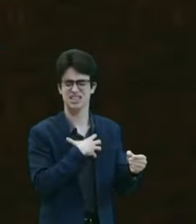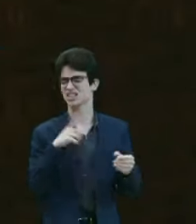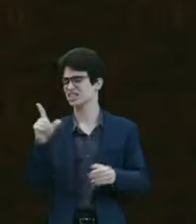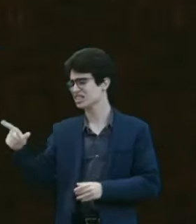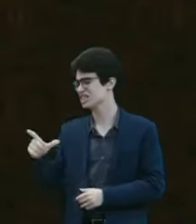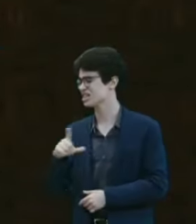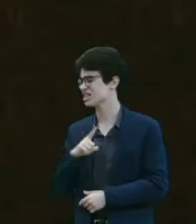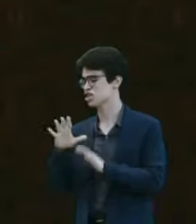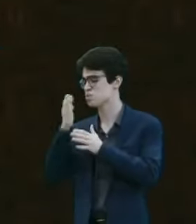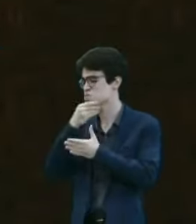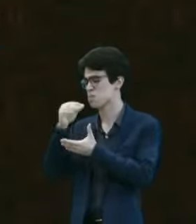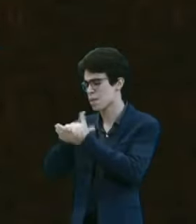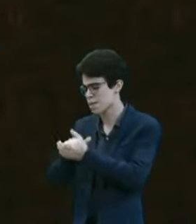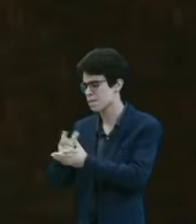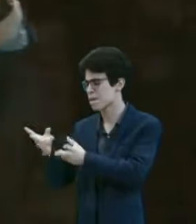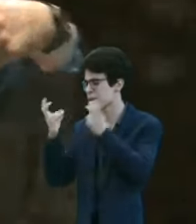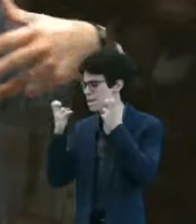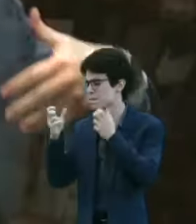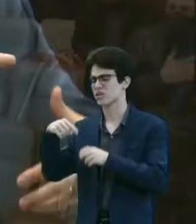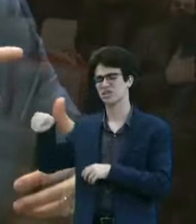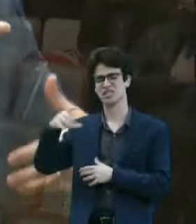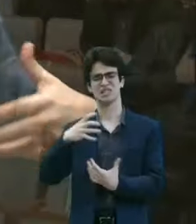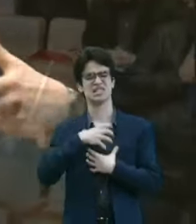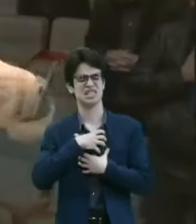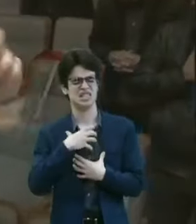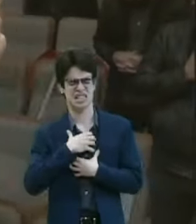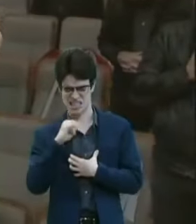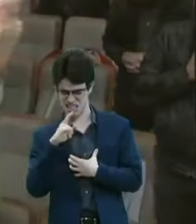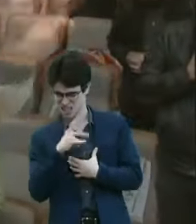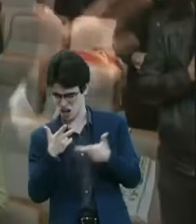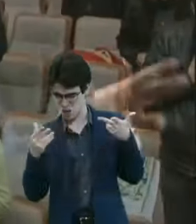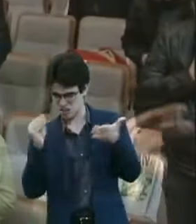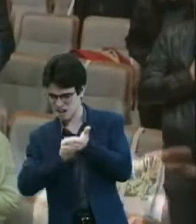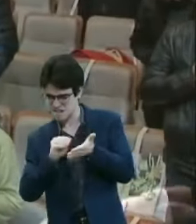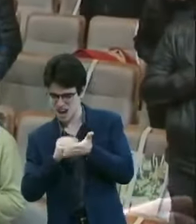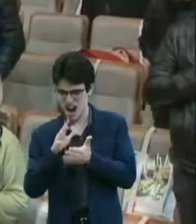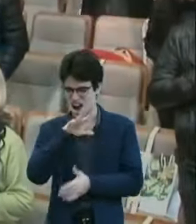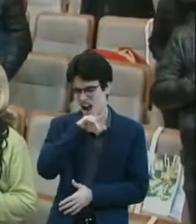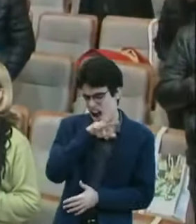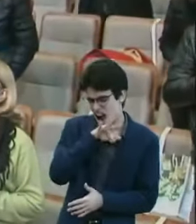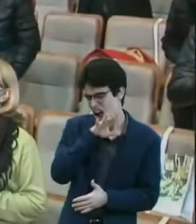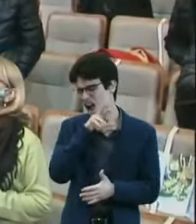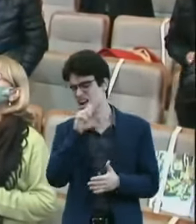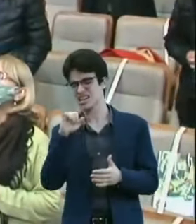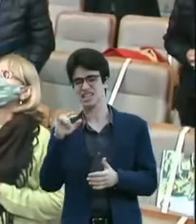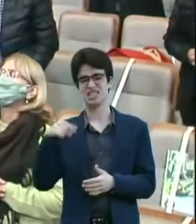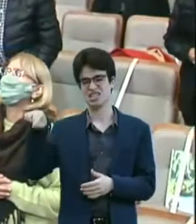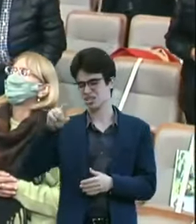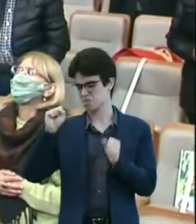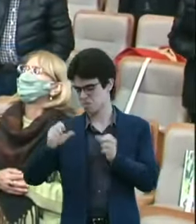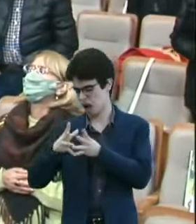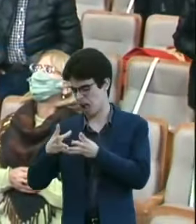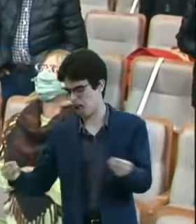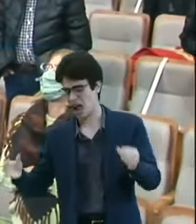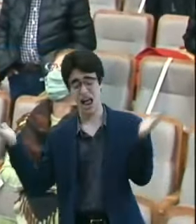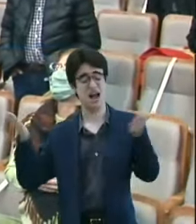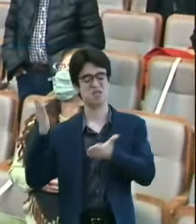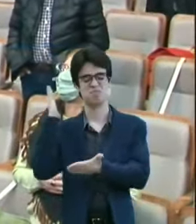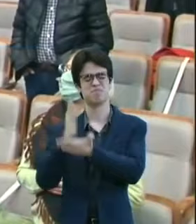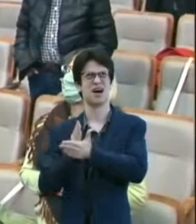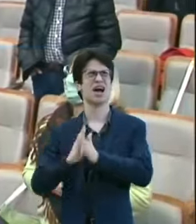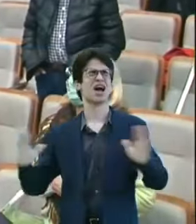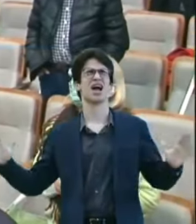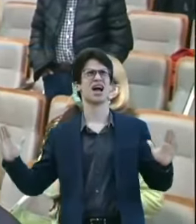marido, para que eles possam enxergar sentimentos nocivos que têm sido alimentados e que podem pôr tudo a perder. Pai,